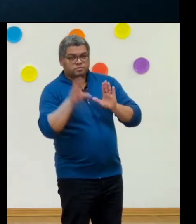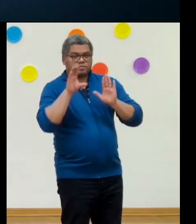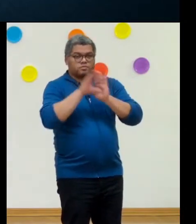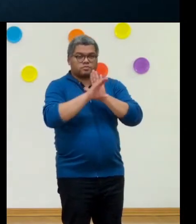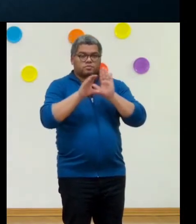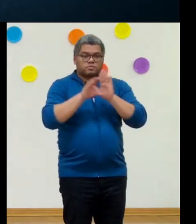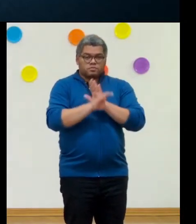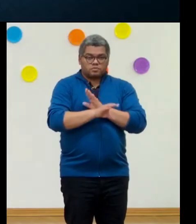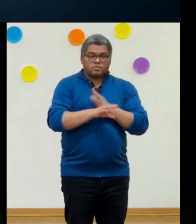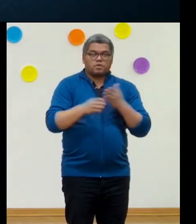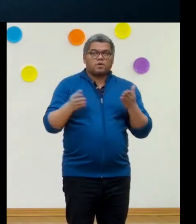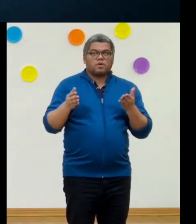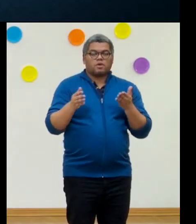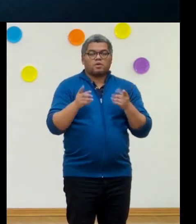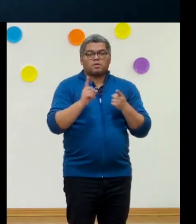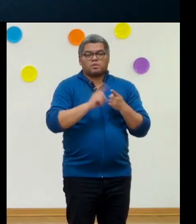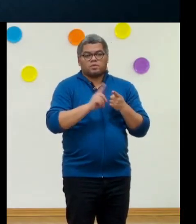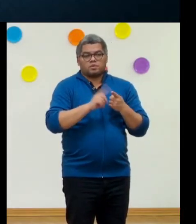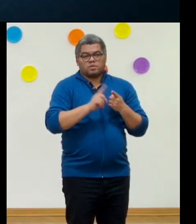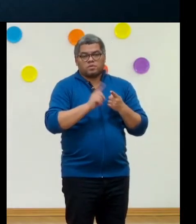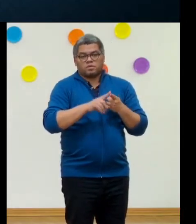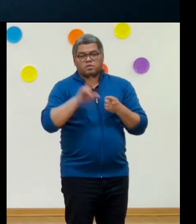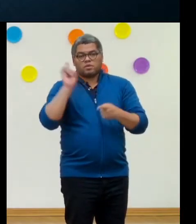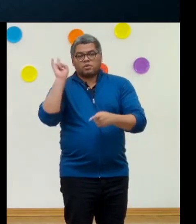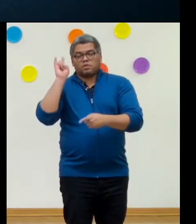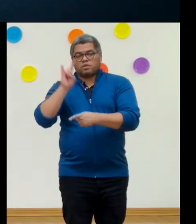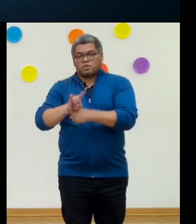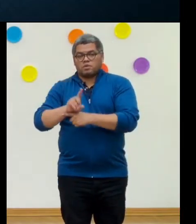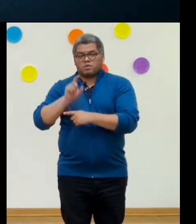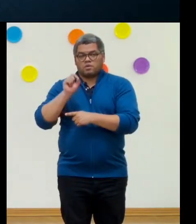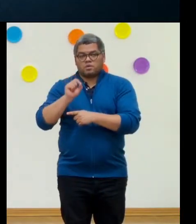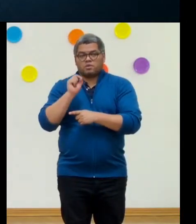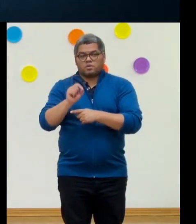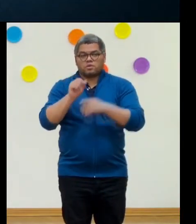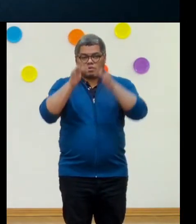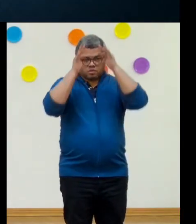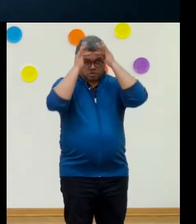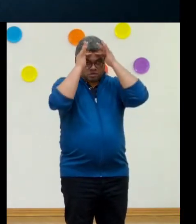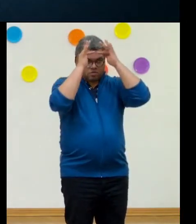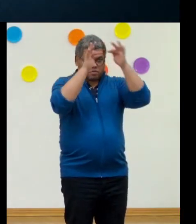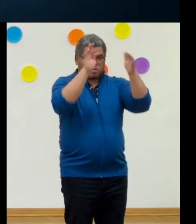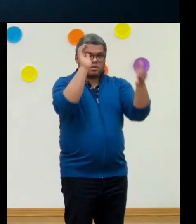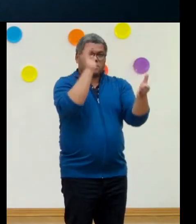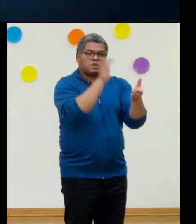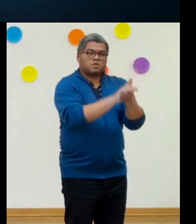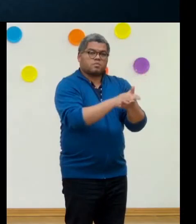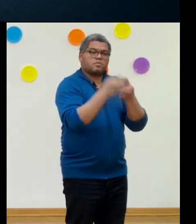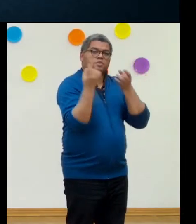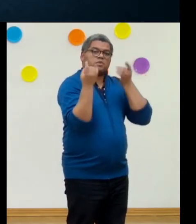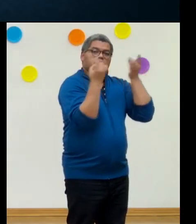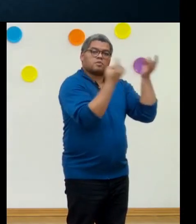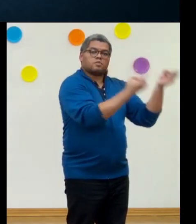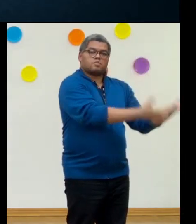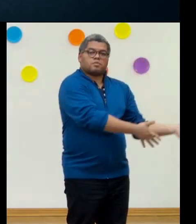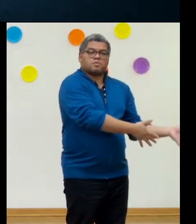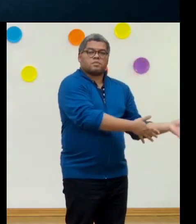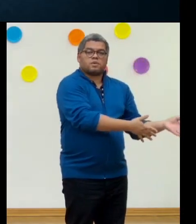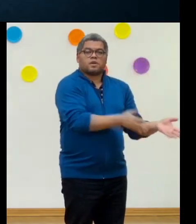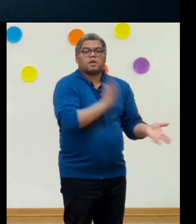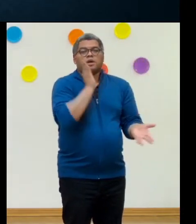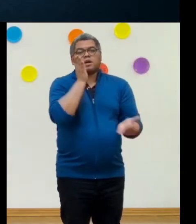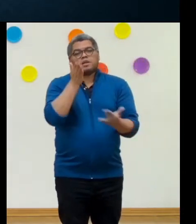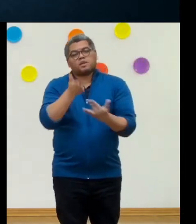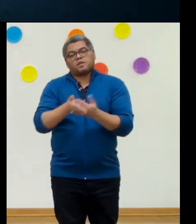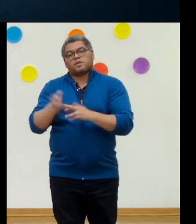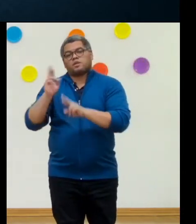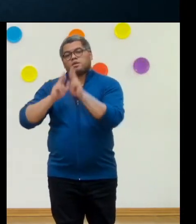mais comum, adulterar é abandonar a fidelidade conjugal, isso é simples de entender, por meio de